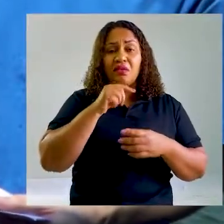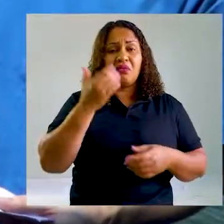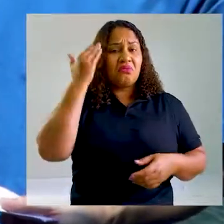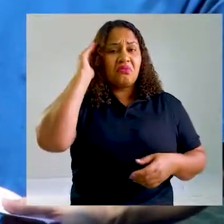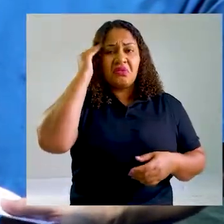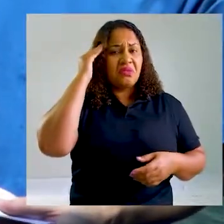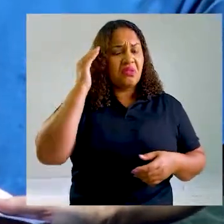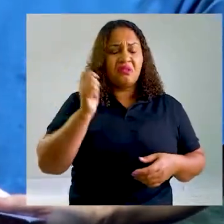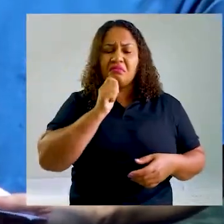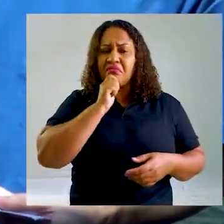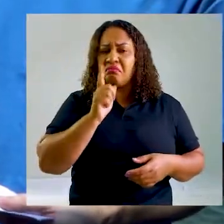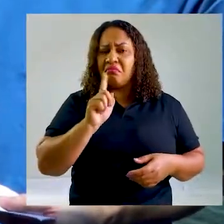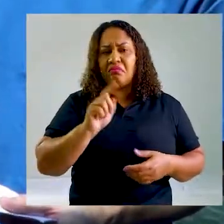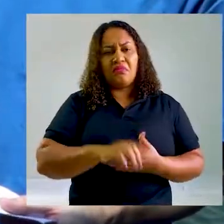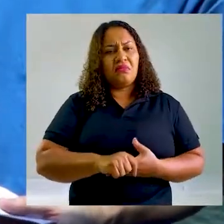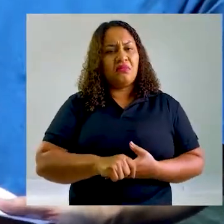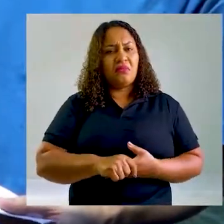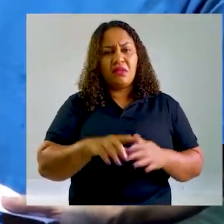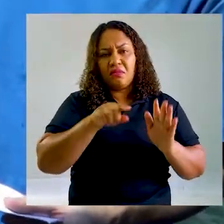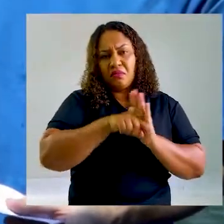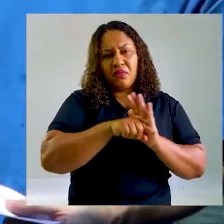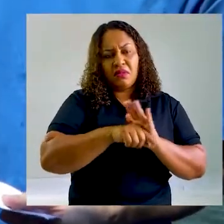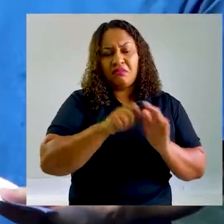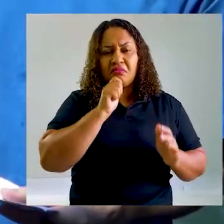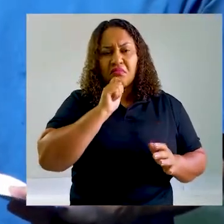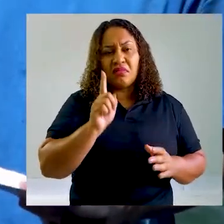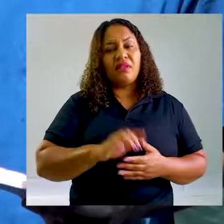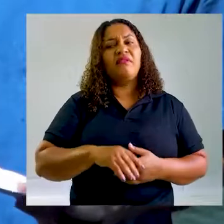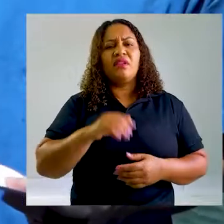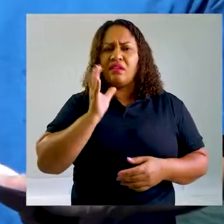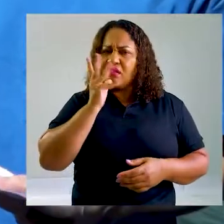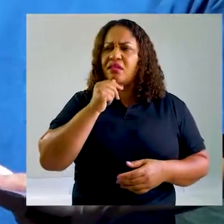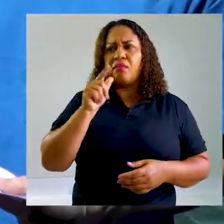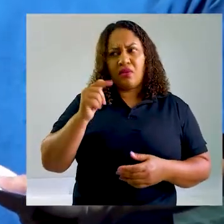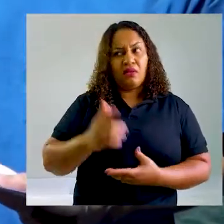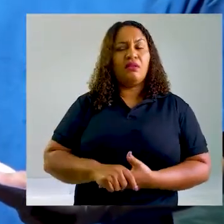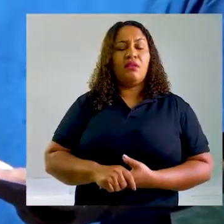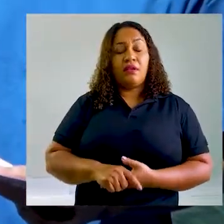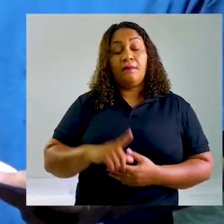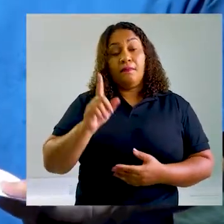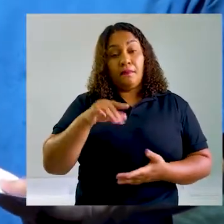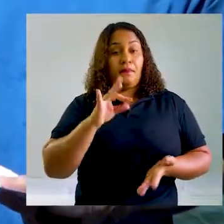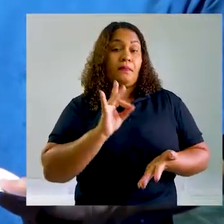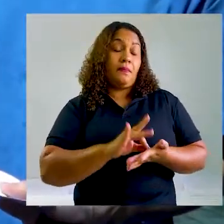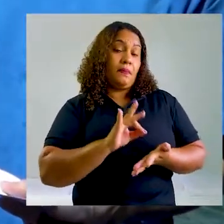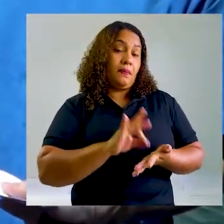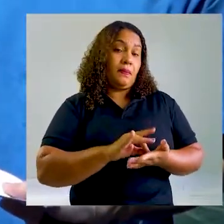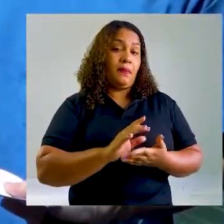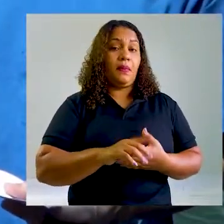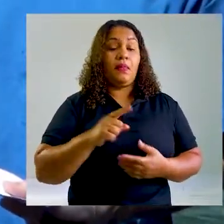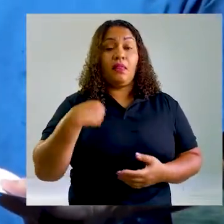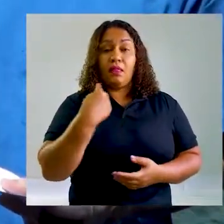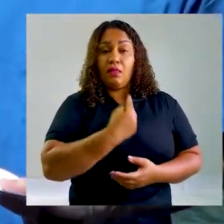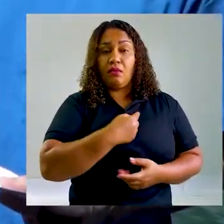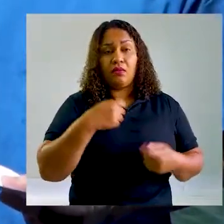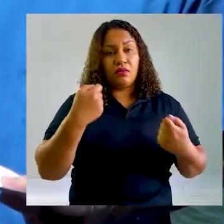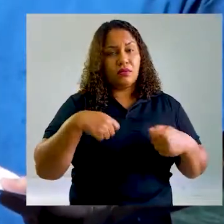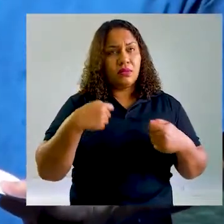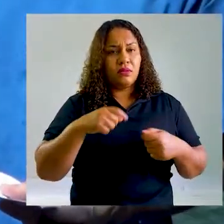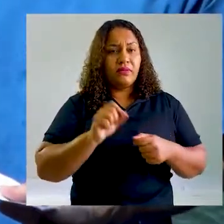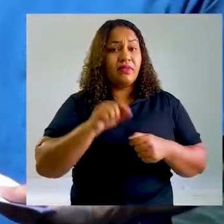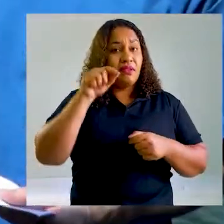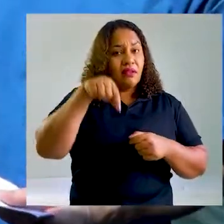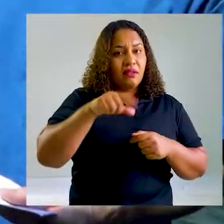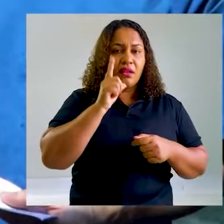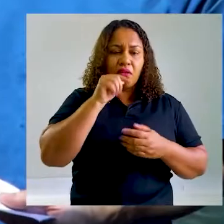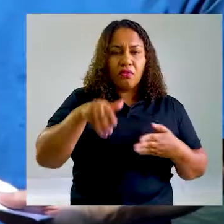sobrevivência? A gente não entende isso direito ainda do ponto de vista do Rio Tocantins. Ainda vai demorar um pouco mais de tempo, né, professor? Na verdade, o que nós queremos fazer